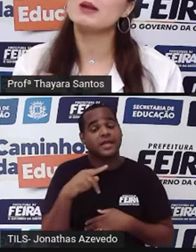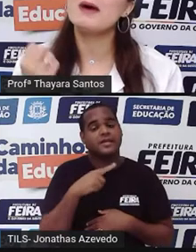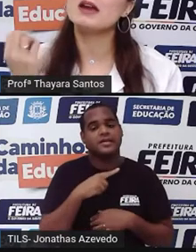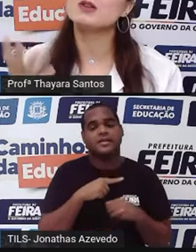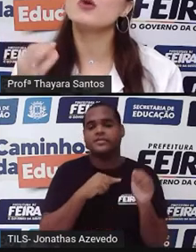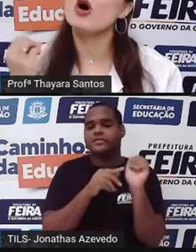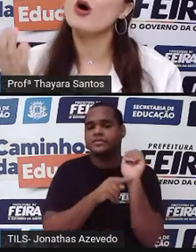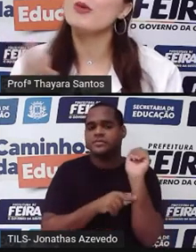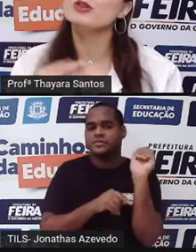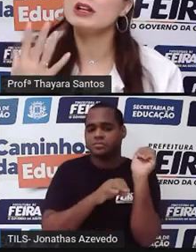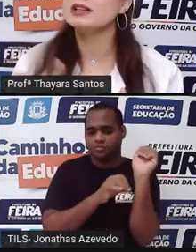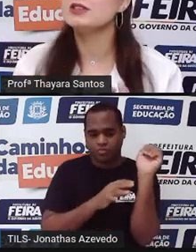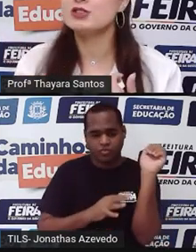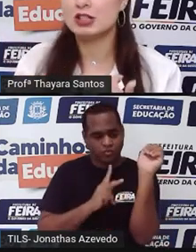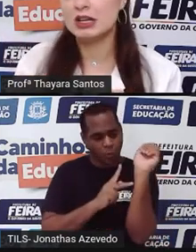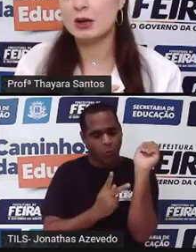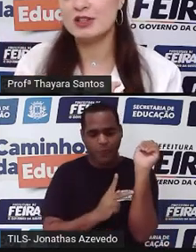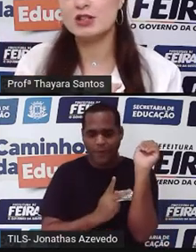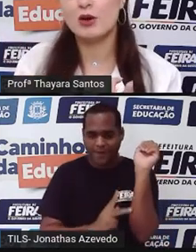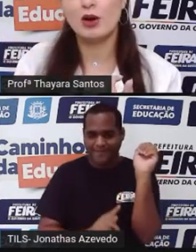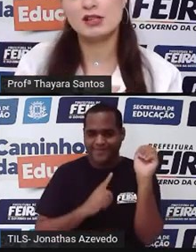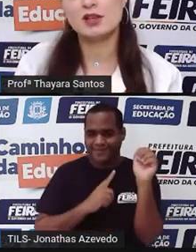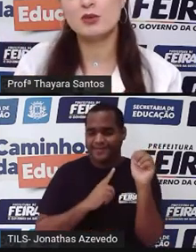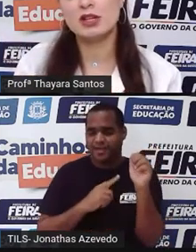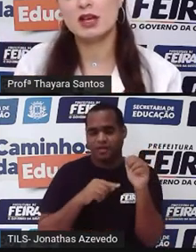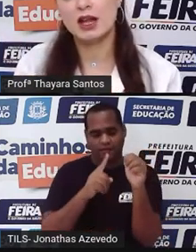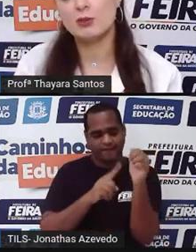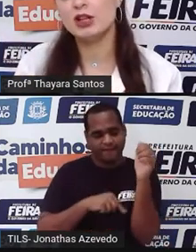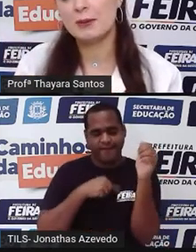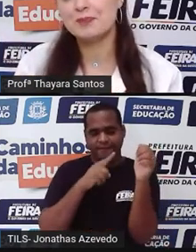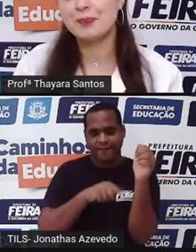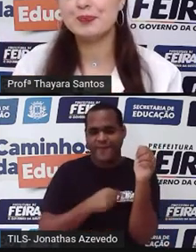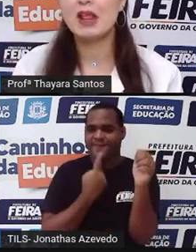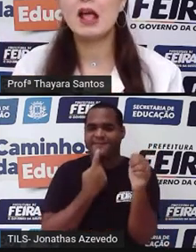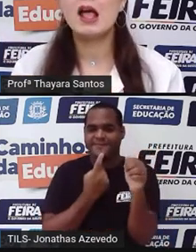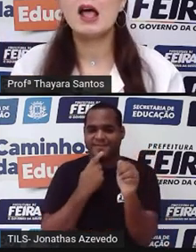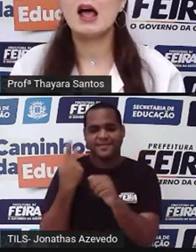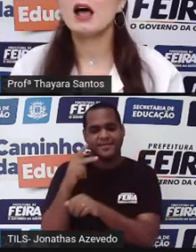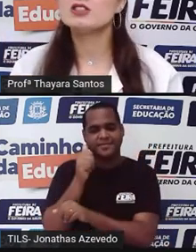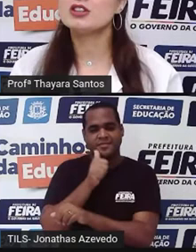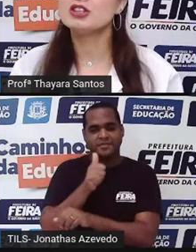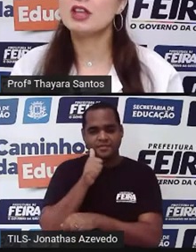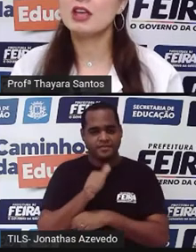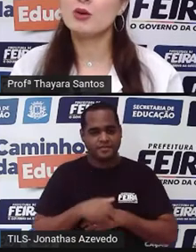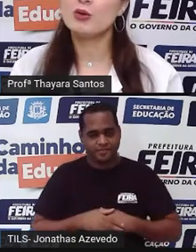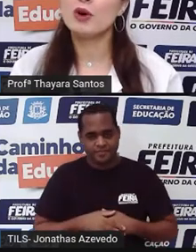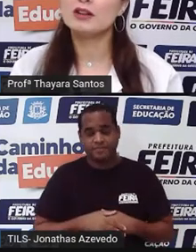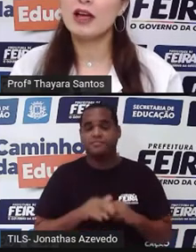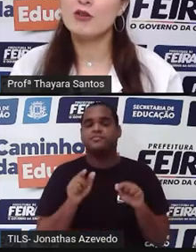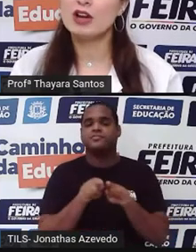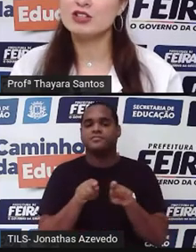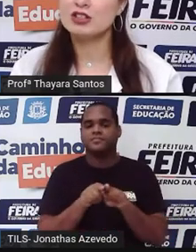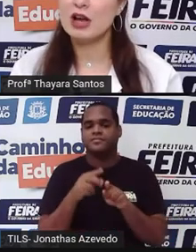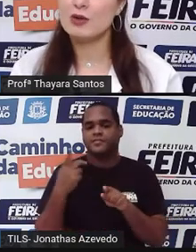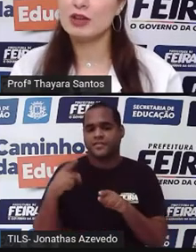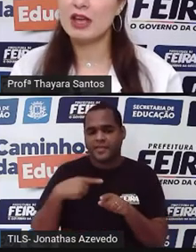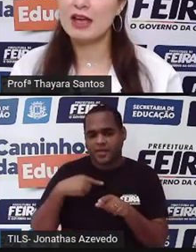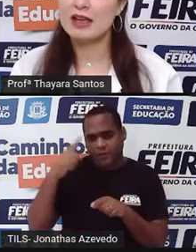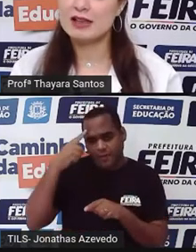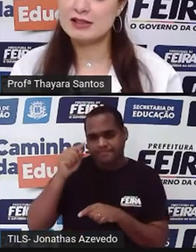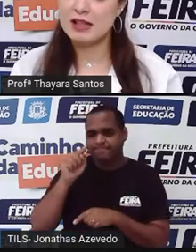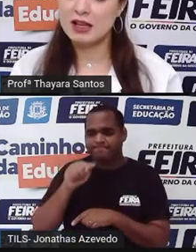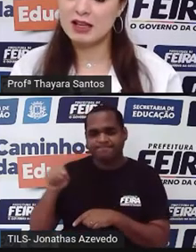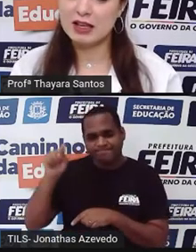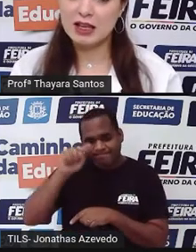que vai ficar liberando hormônio ali diretamente na corrente sanguínea daquela mulher a gente tem o anel vaginal